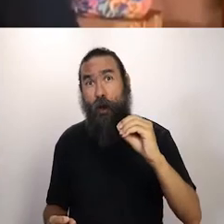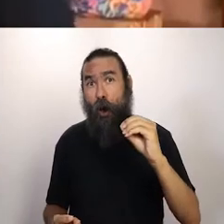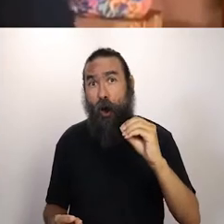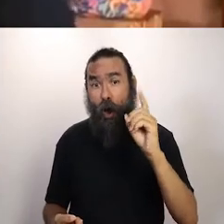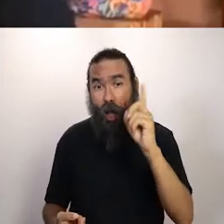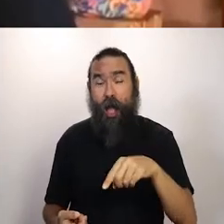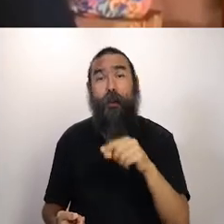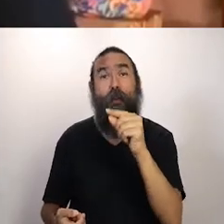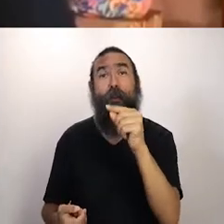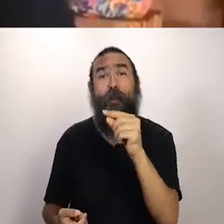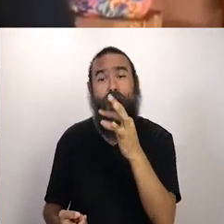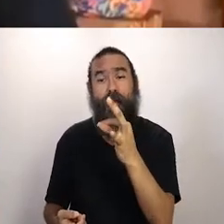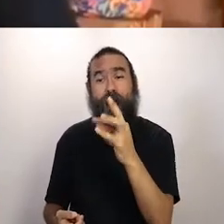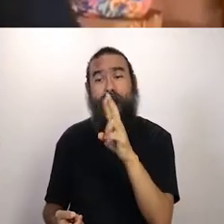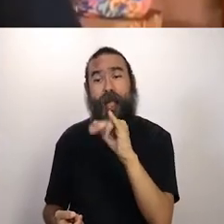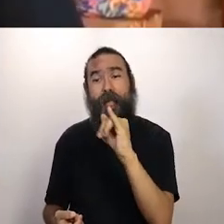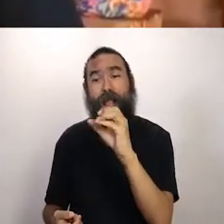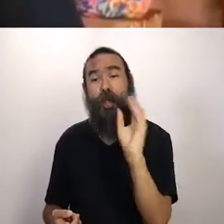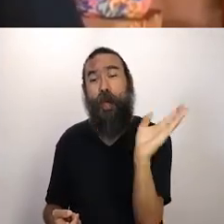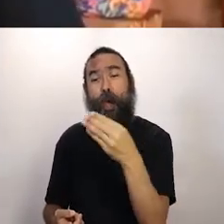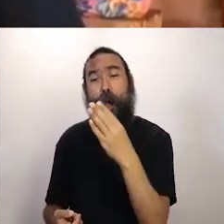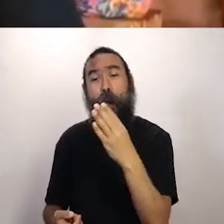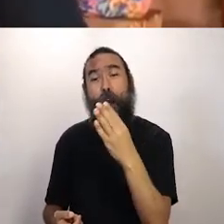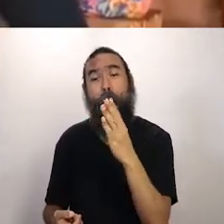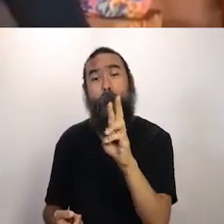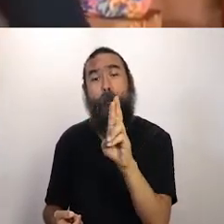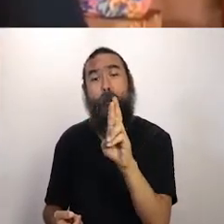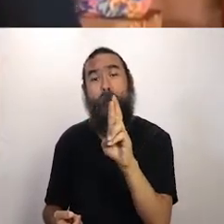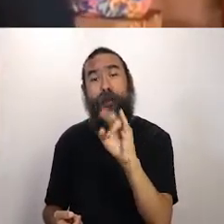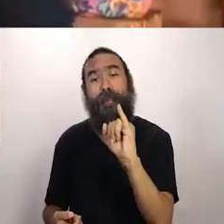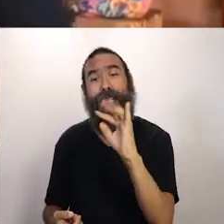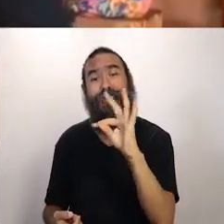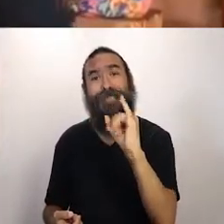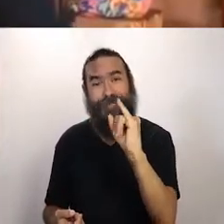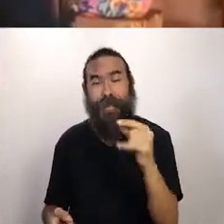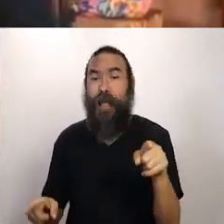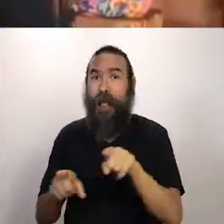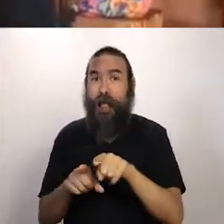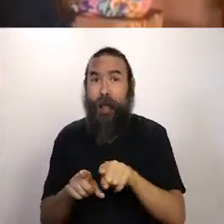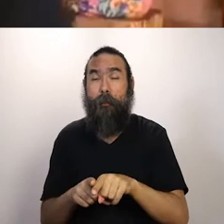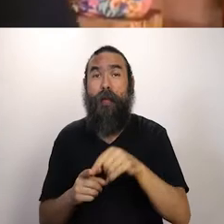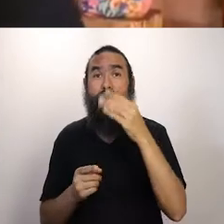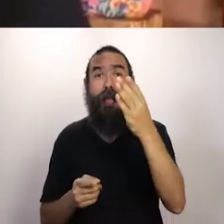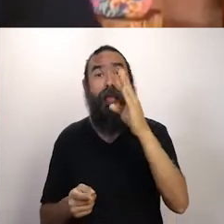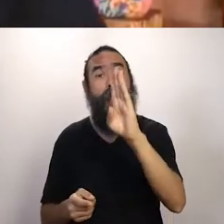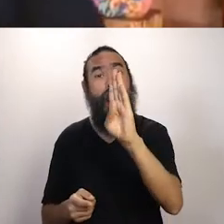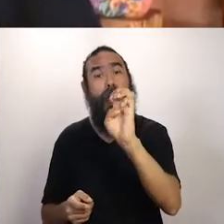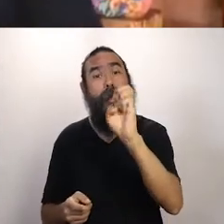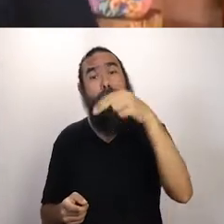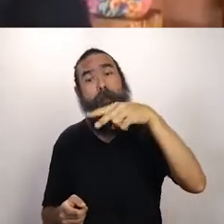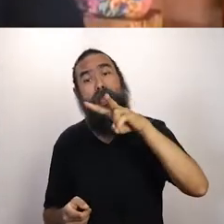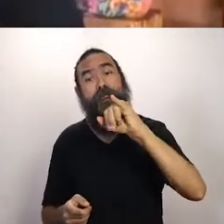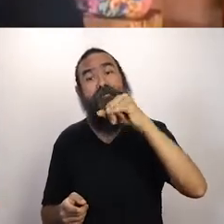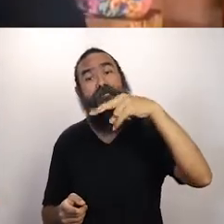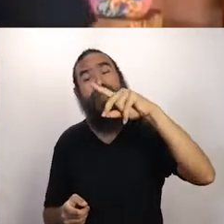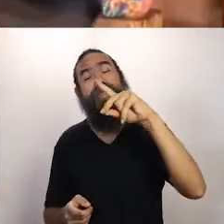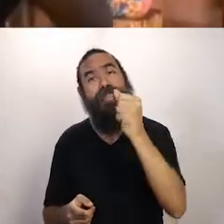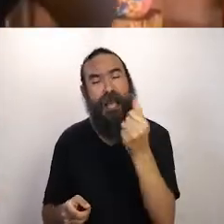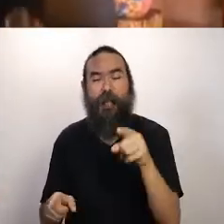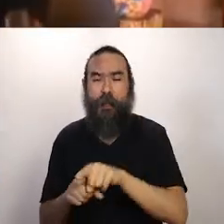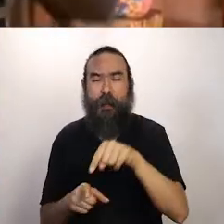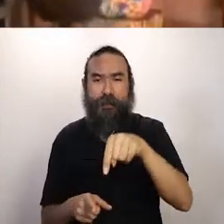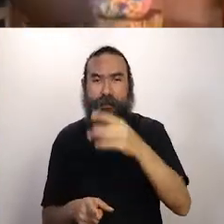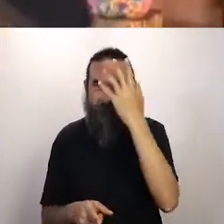aqui da Chapada dos Veadeiros. A gente também tem... A Dona Bem-vinda. Sussa da Tia Bem-vinda. Ah, que maravilha, hein?